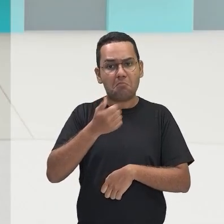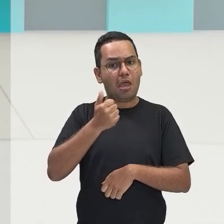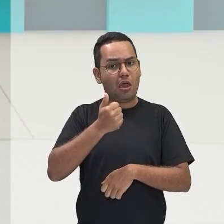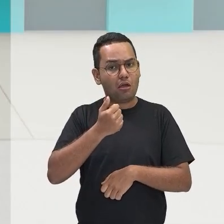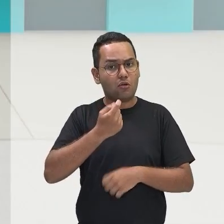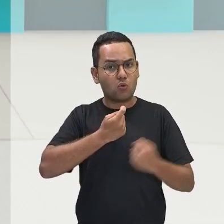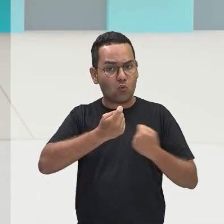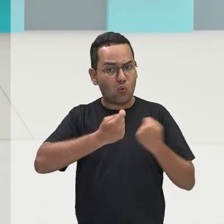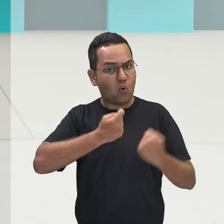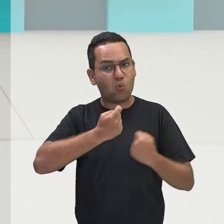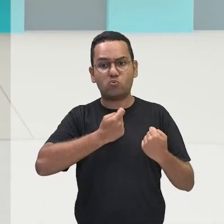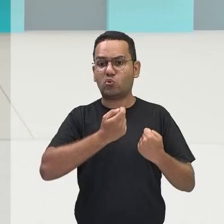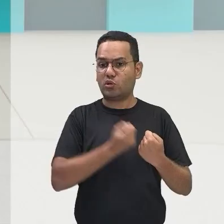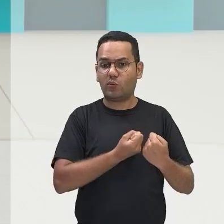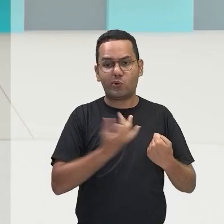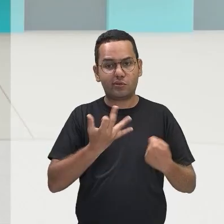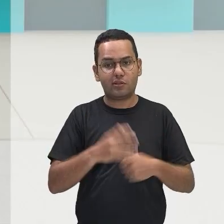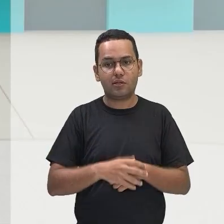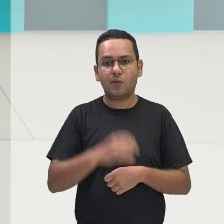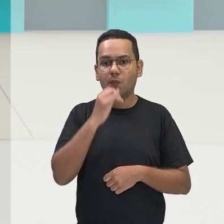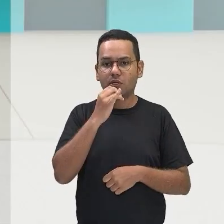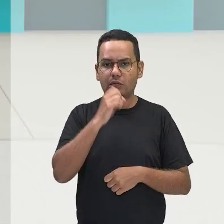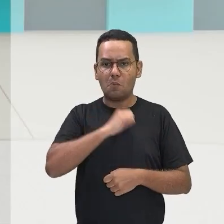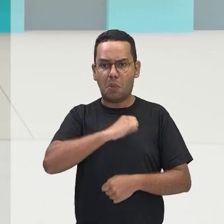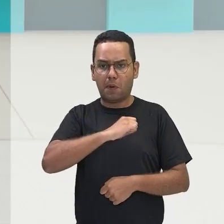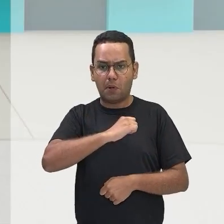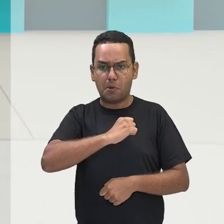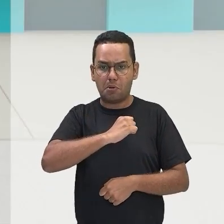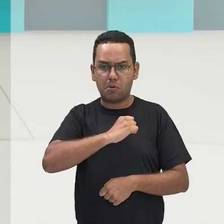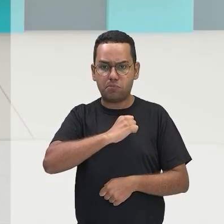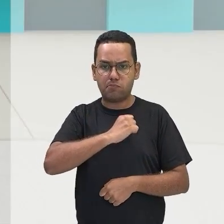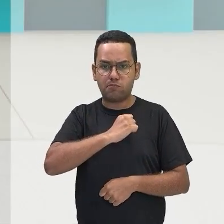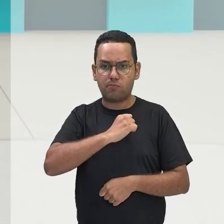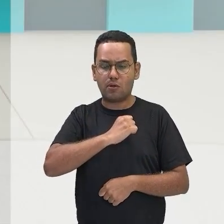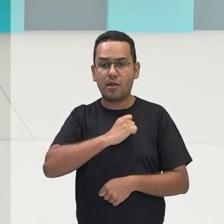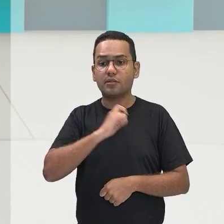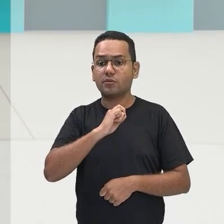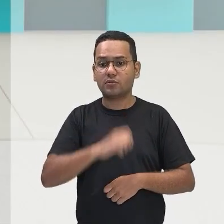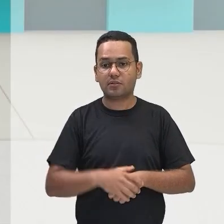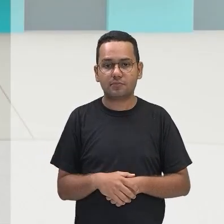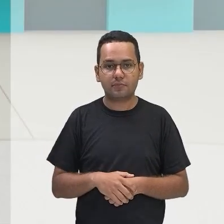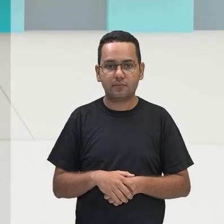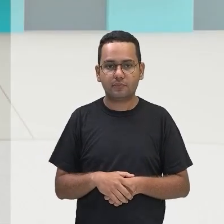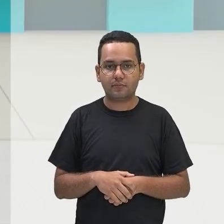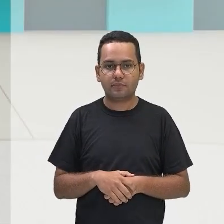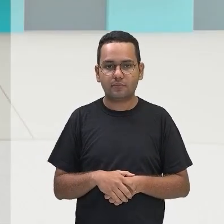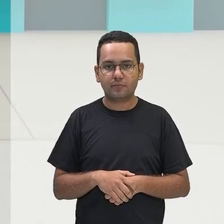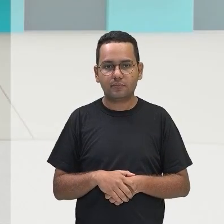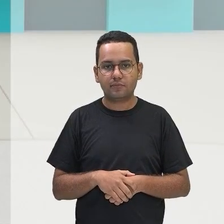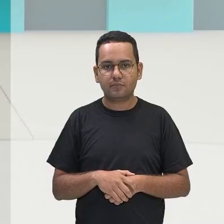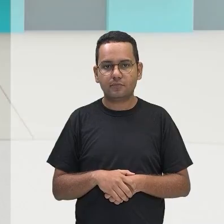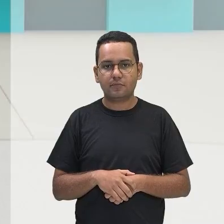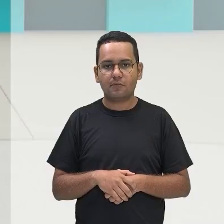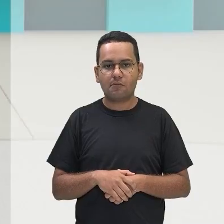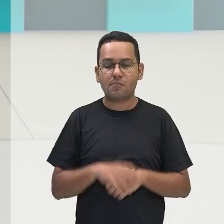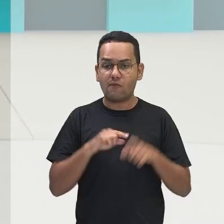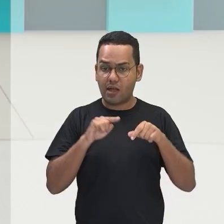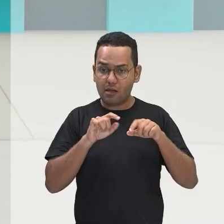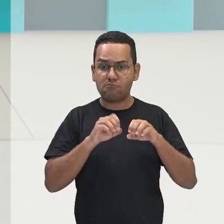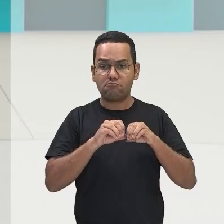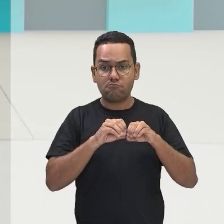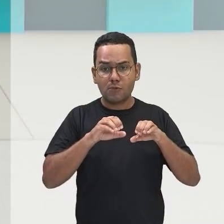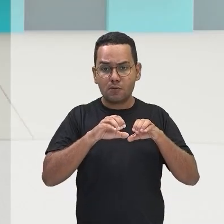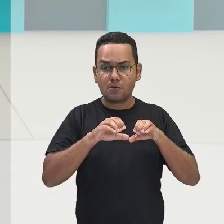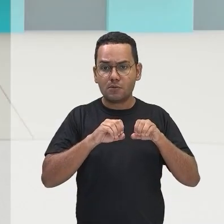O fato do coração bater mais rápido durante o exercício produz a dilatação de quem? Dos vasos sanguíneos, aumentando, gente,